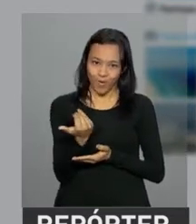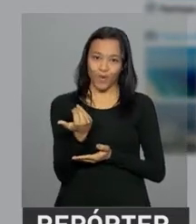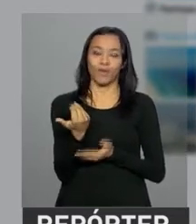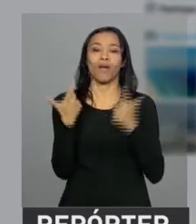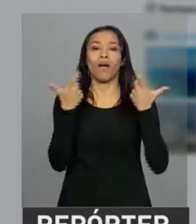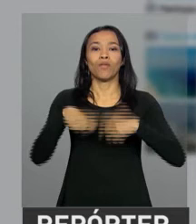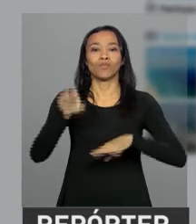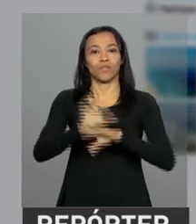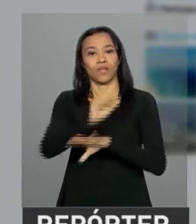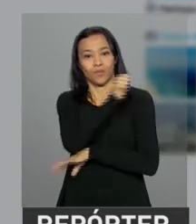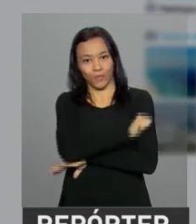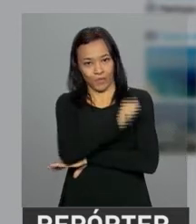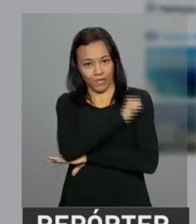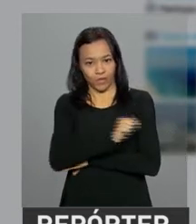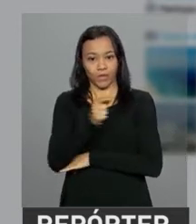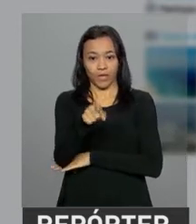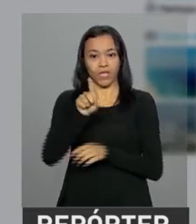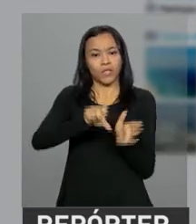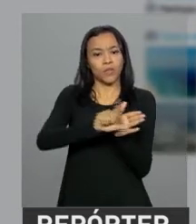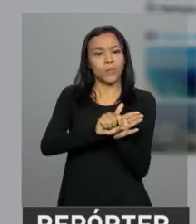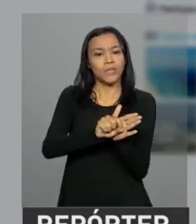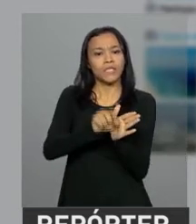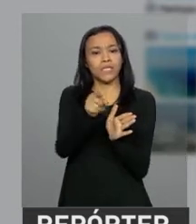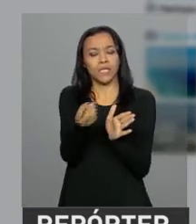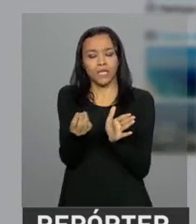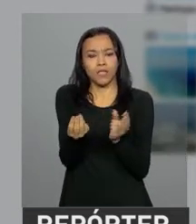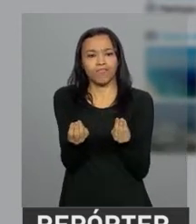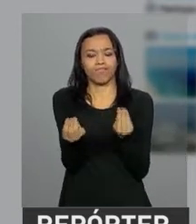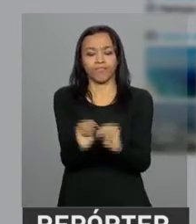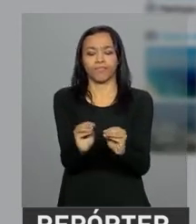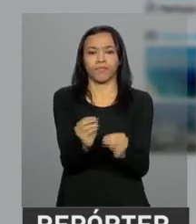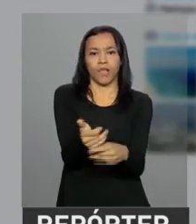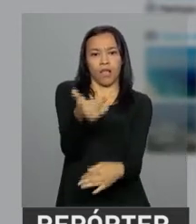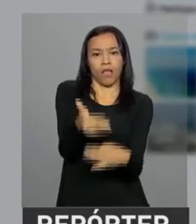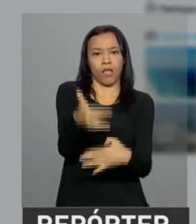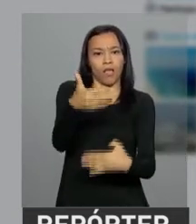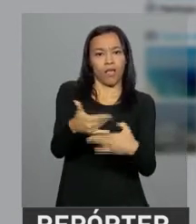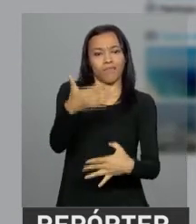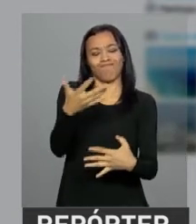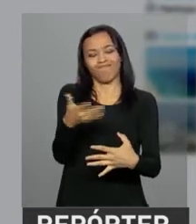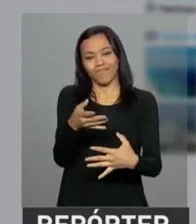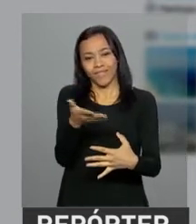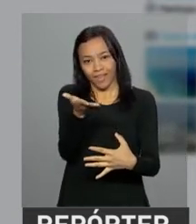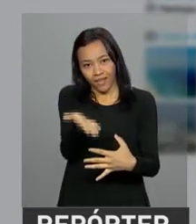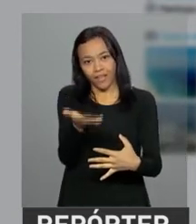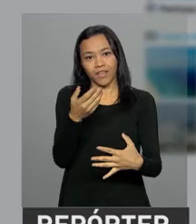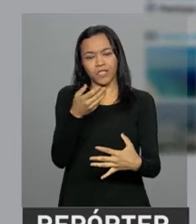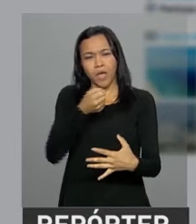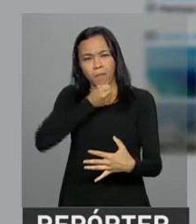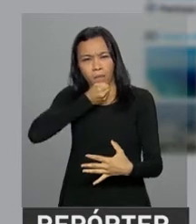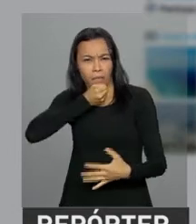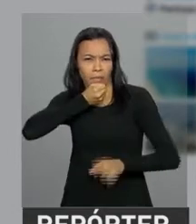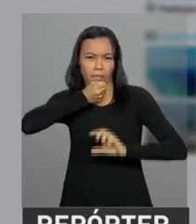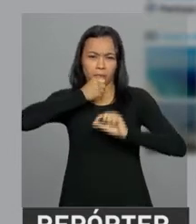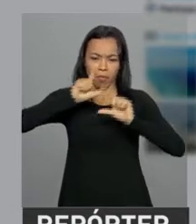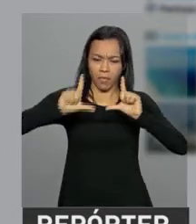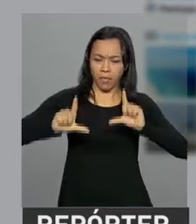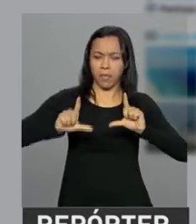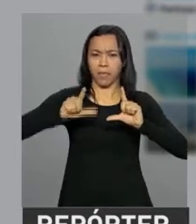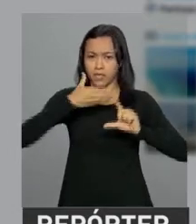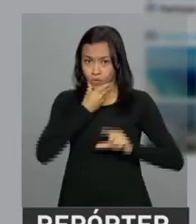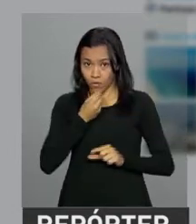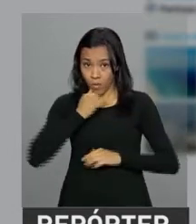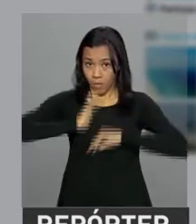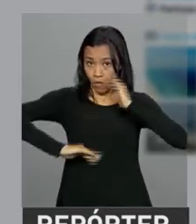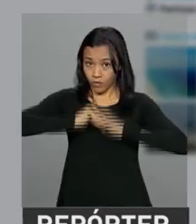Rio de Janeiro. No Twitter, em um post no Twitter, Michel Temer afirma que com suas reportagens, Geneton contribuiu